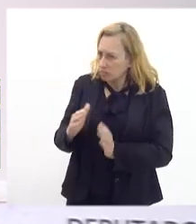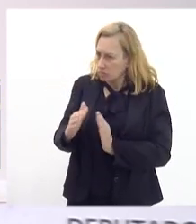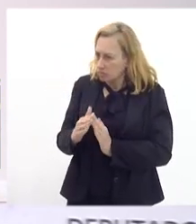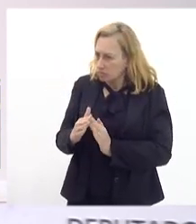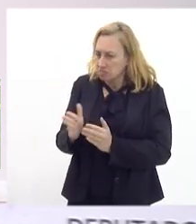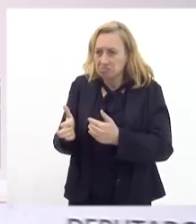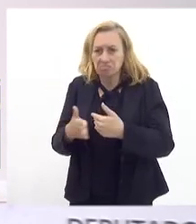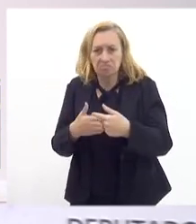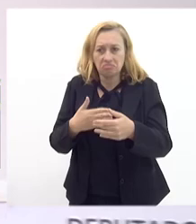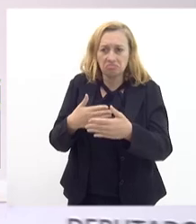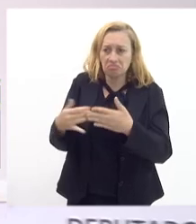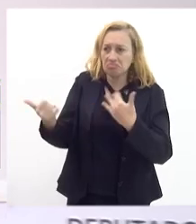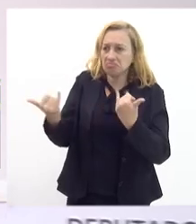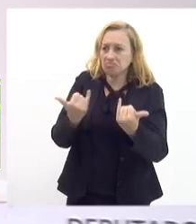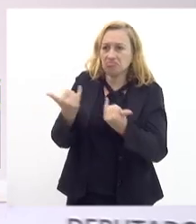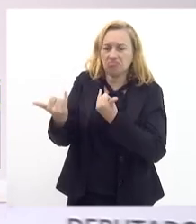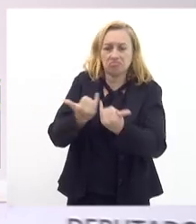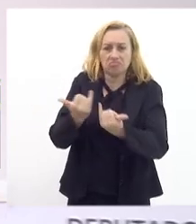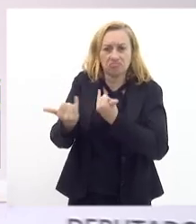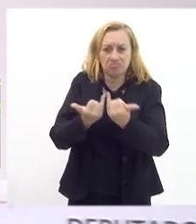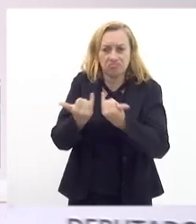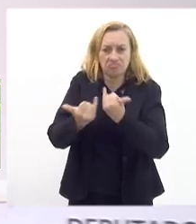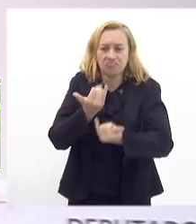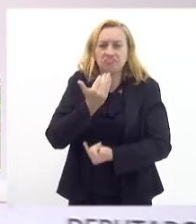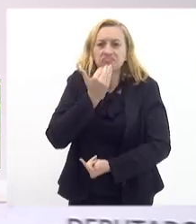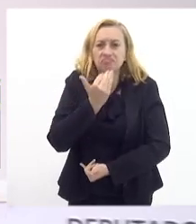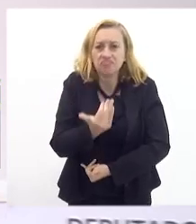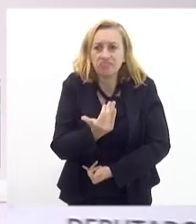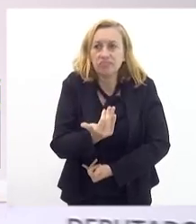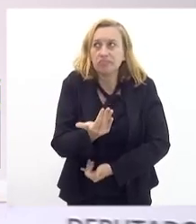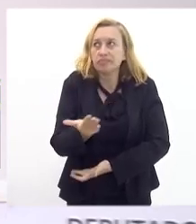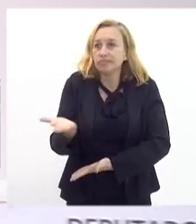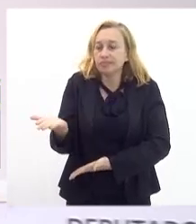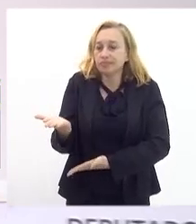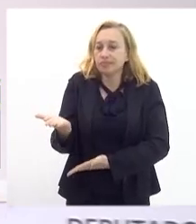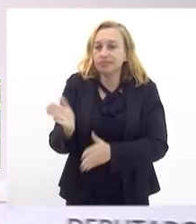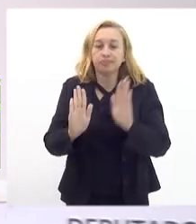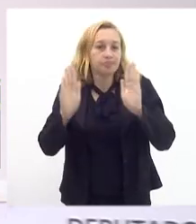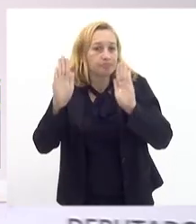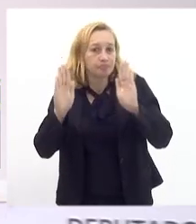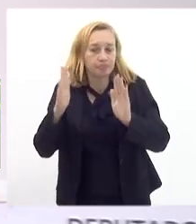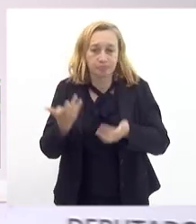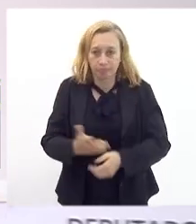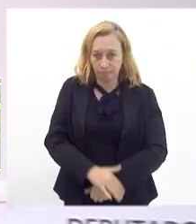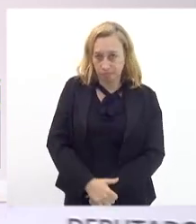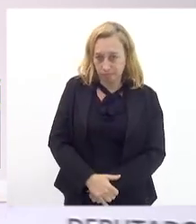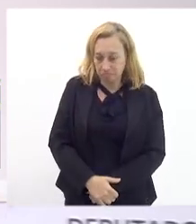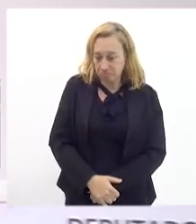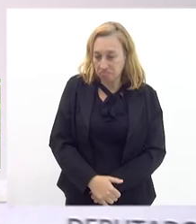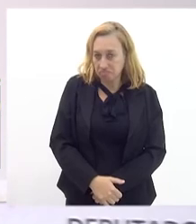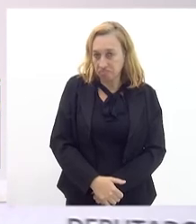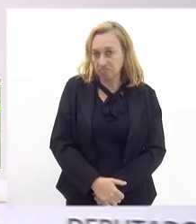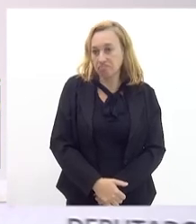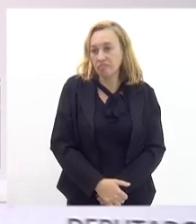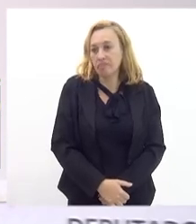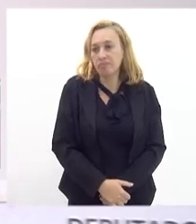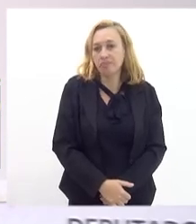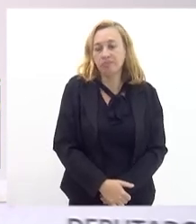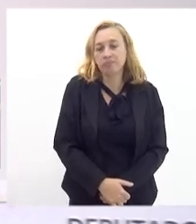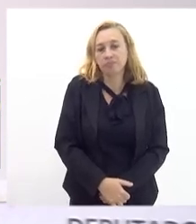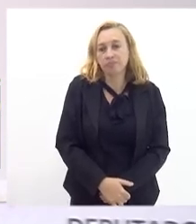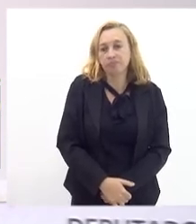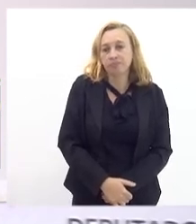Qualquer notícia desse pedido de licenciamento Qualquer notícia